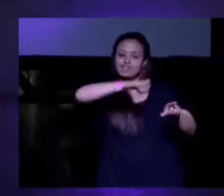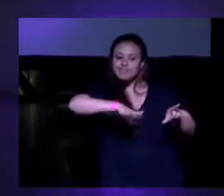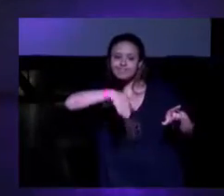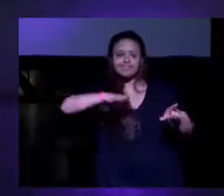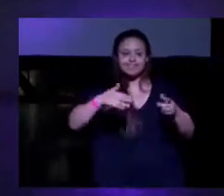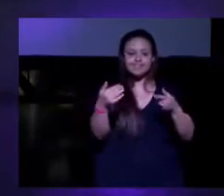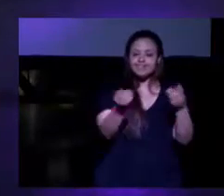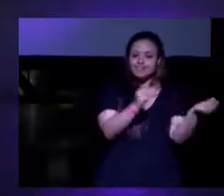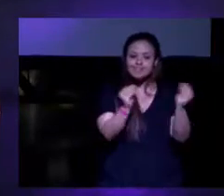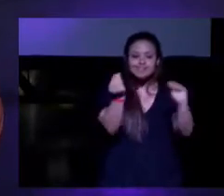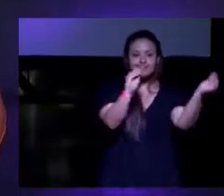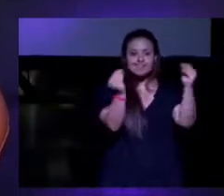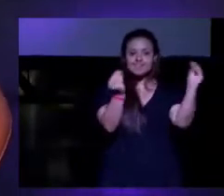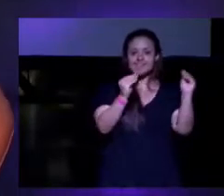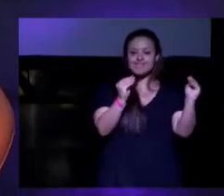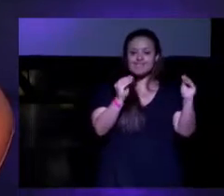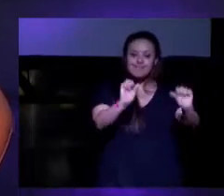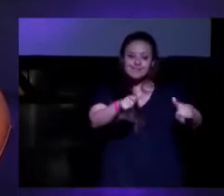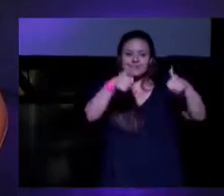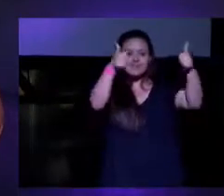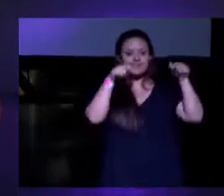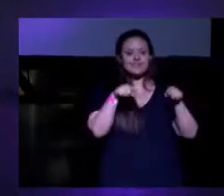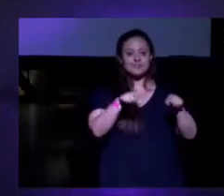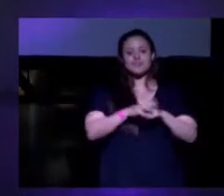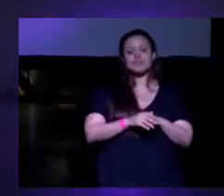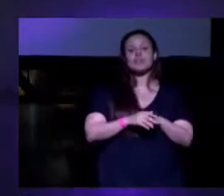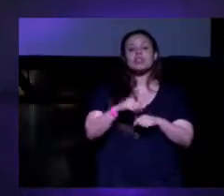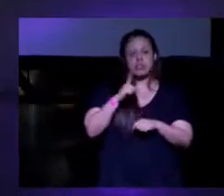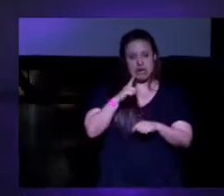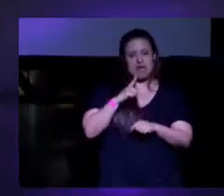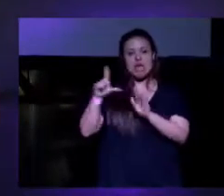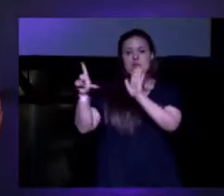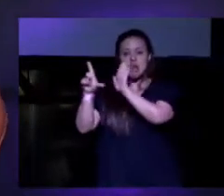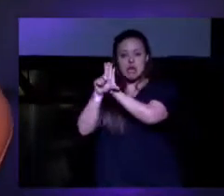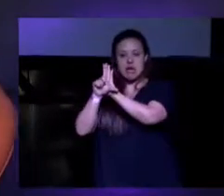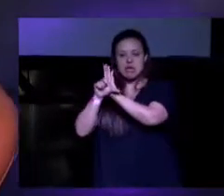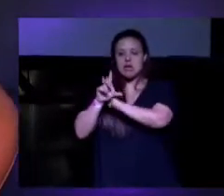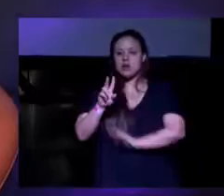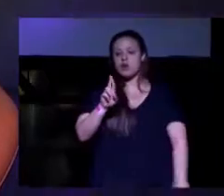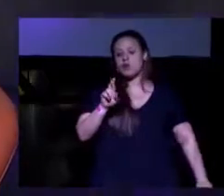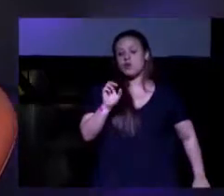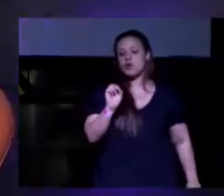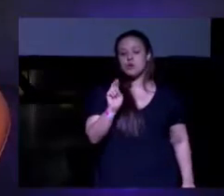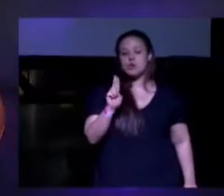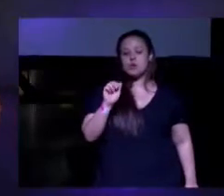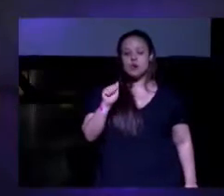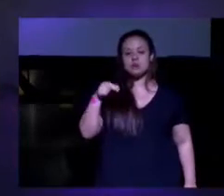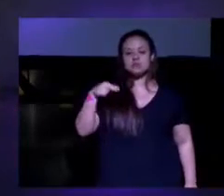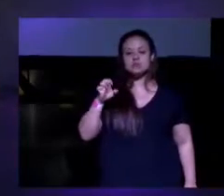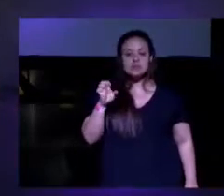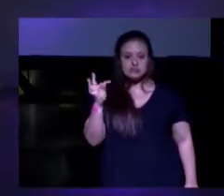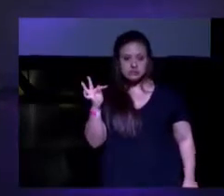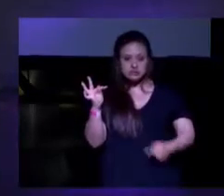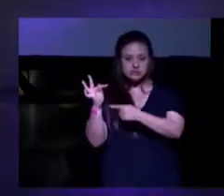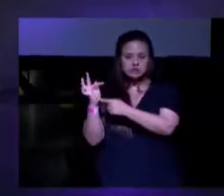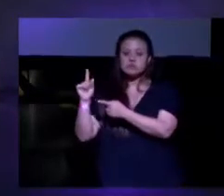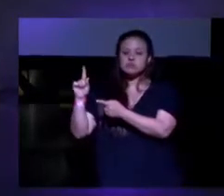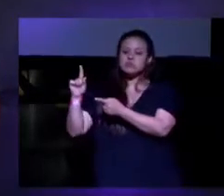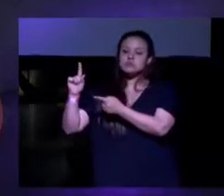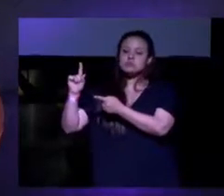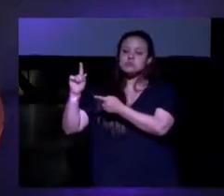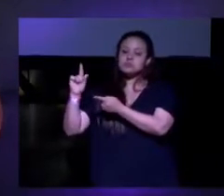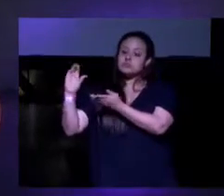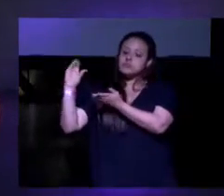que são os pimpões, que geram uma produção gigantesca. E a parte dessa é Rouanet.